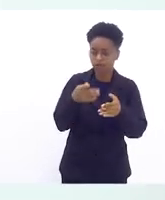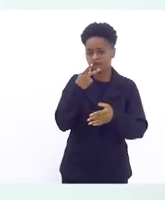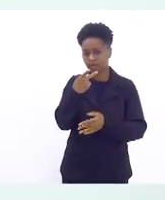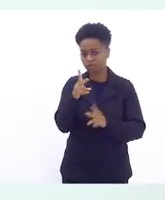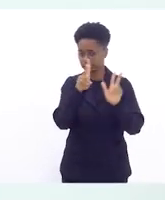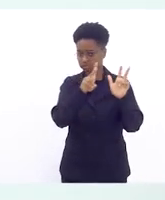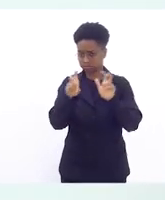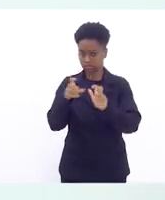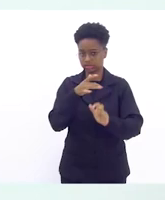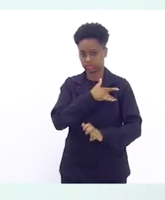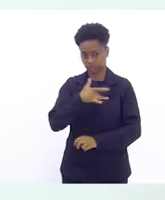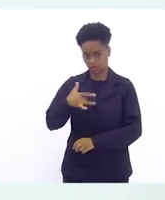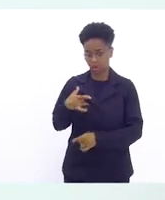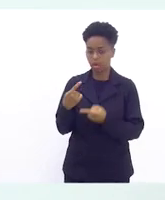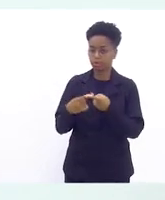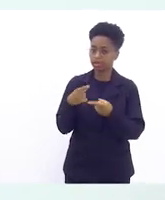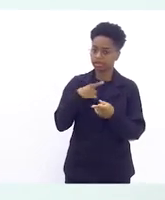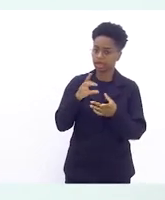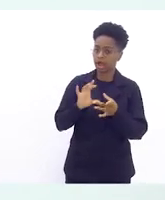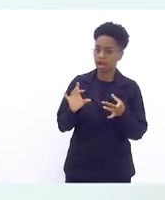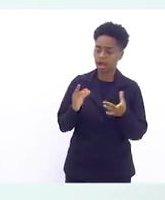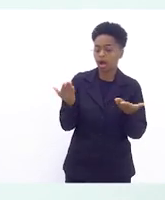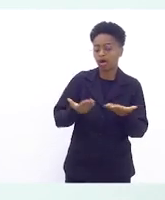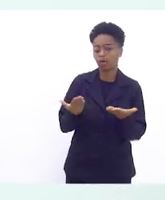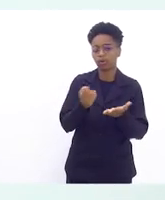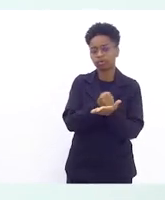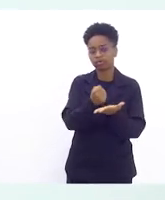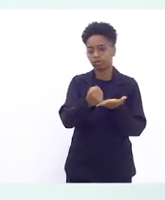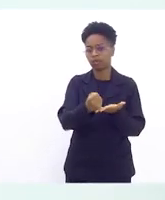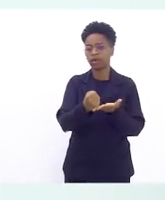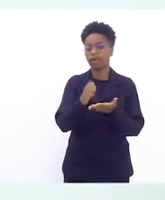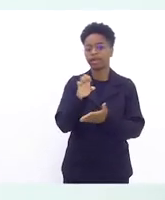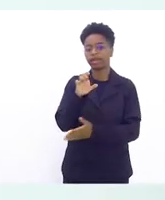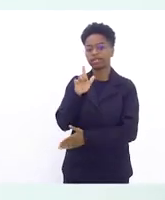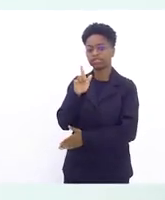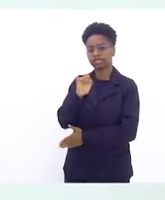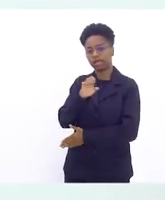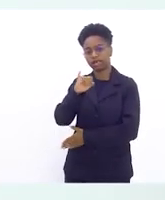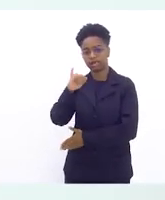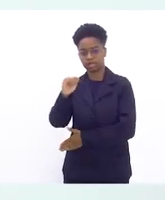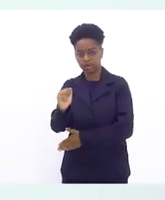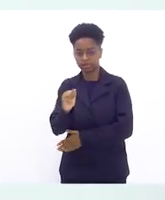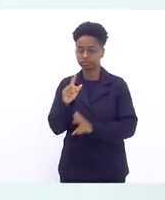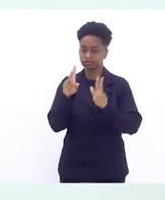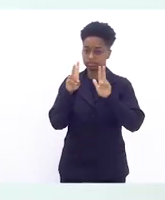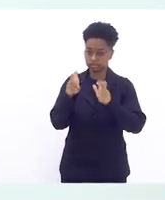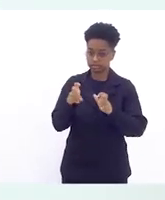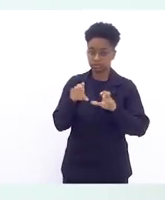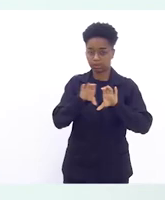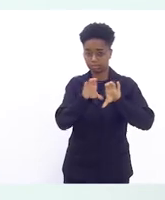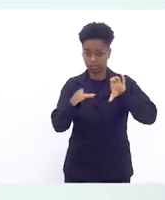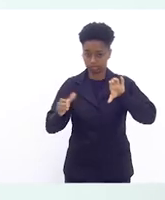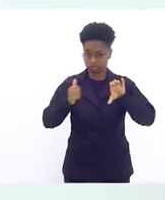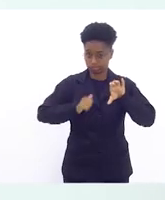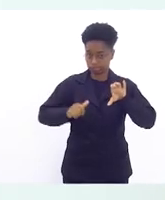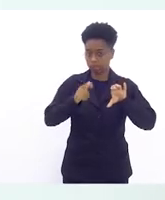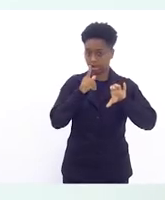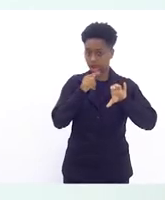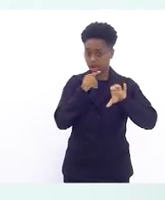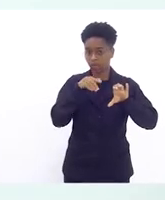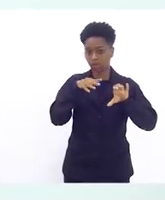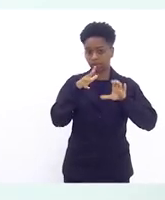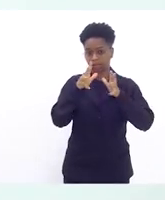né Nós temos lá agora com a concessão as obrigações da egeia do saneamento tem prazo inclusive pro saneamento